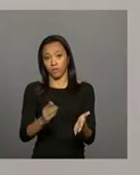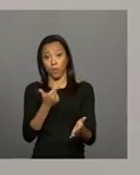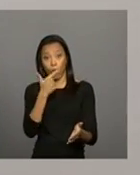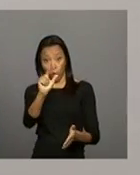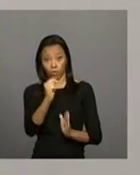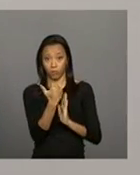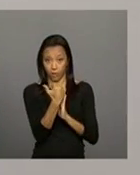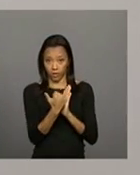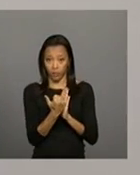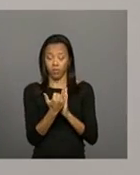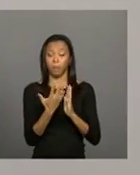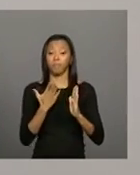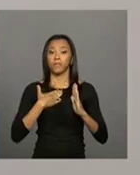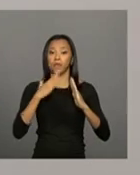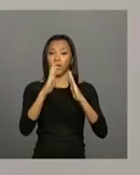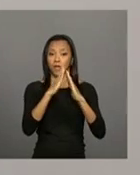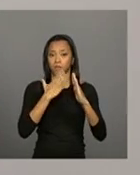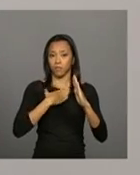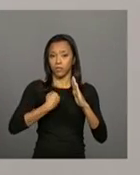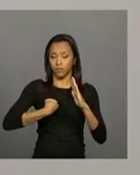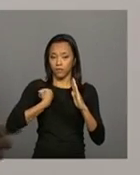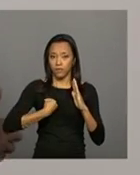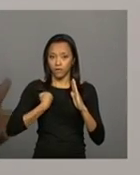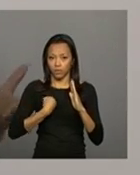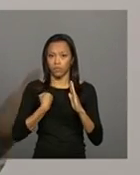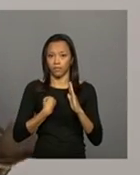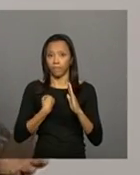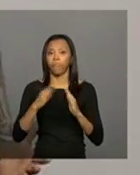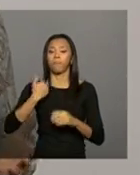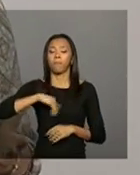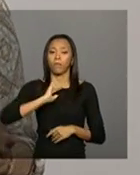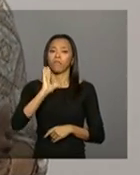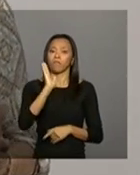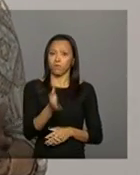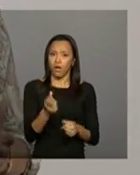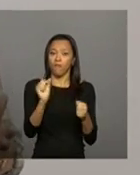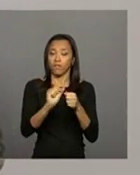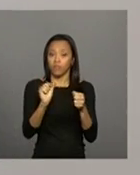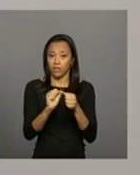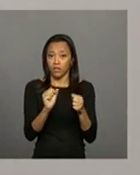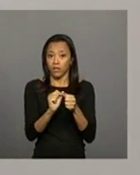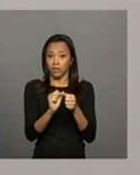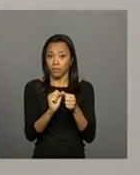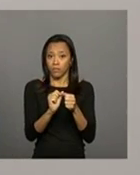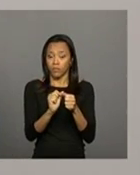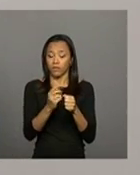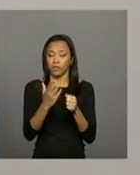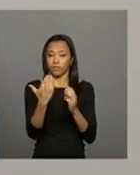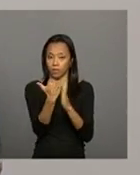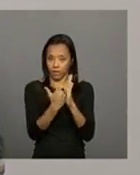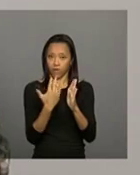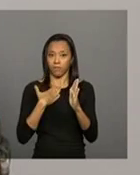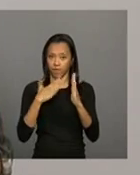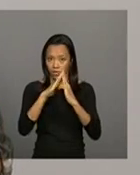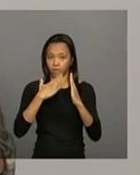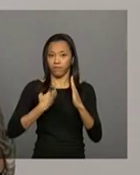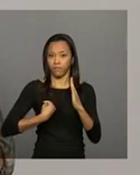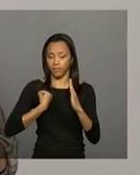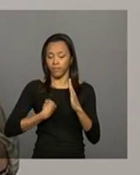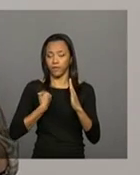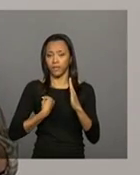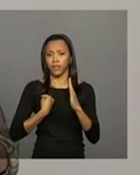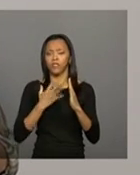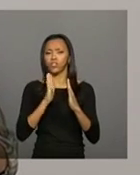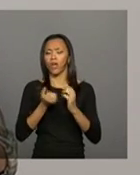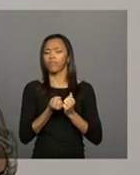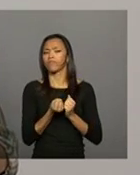Vida. No Minha Casa Minha Vida, né, nós já fizemos no Minha Casa Minha Vida, nós